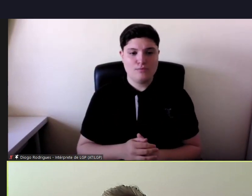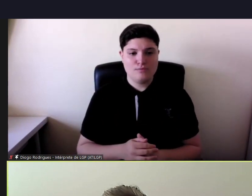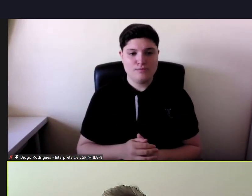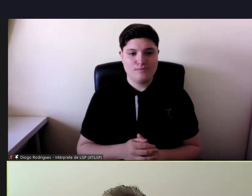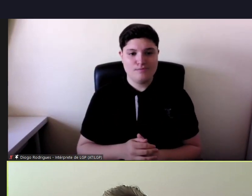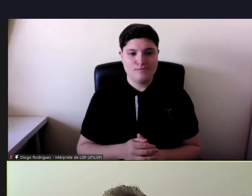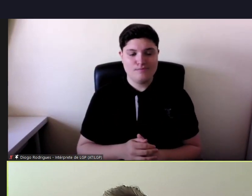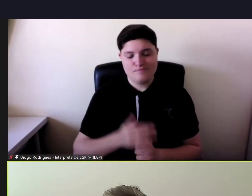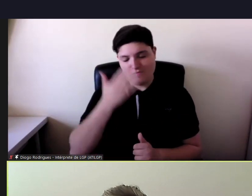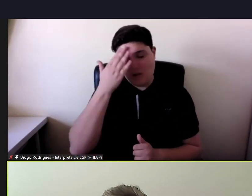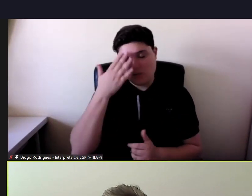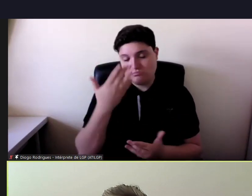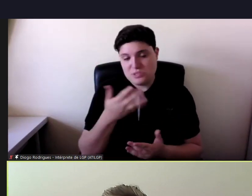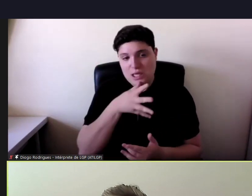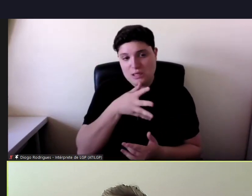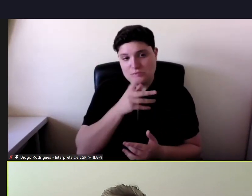inovação